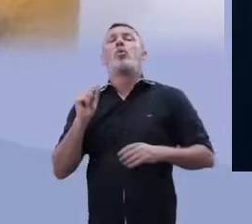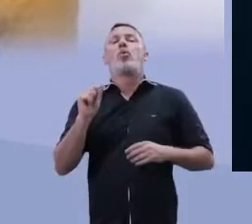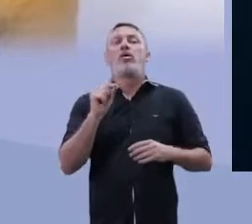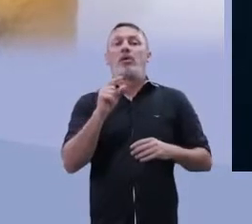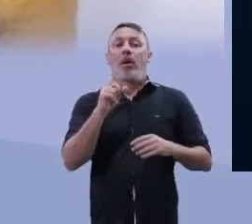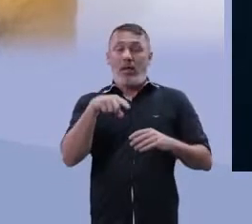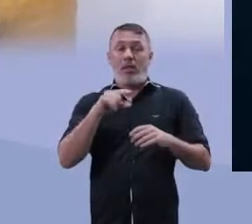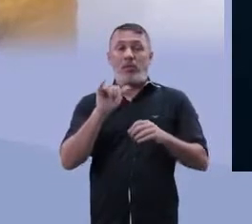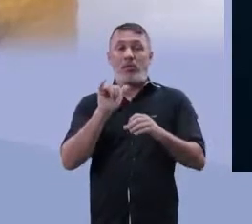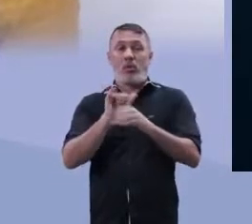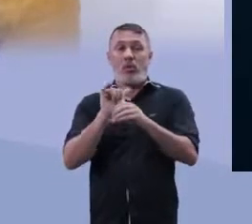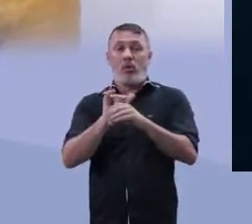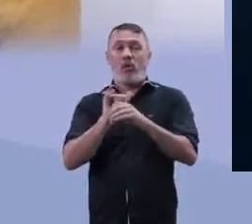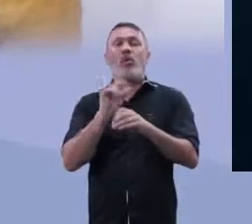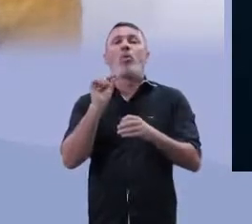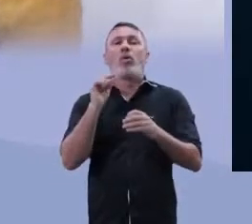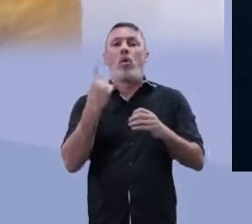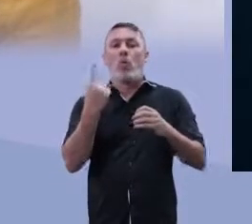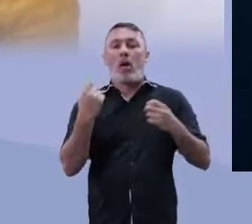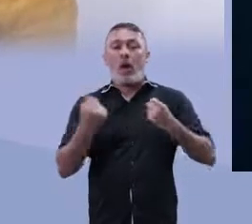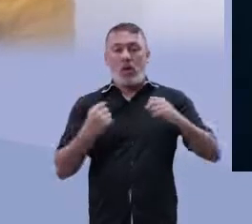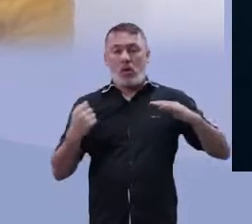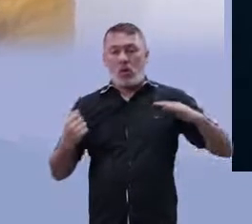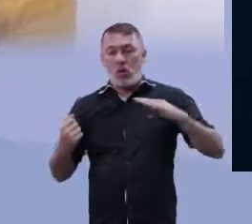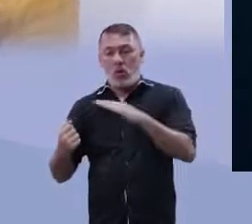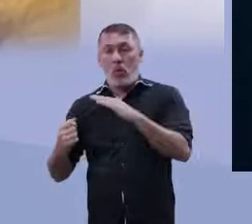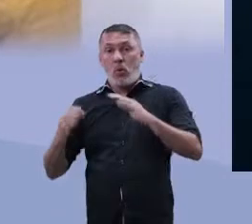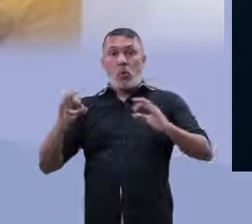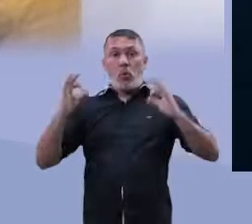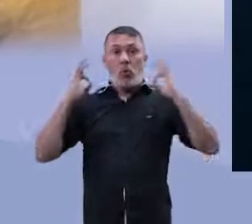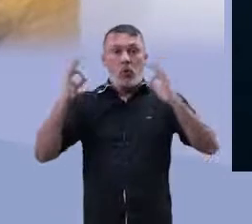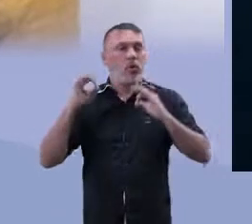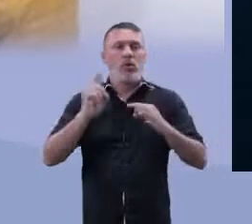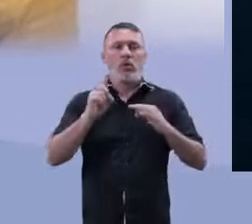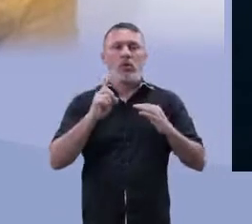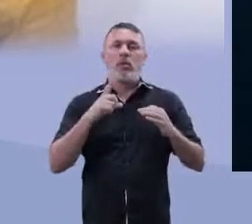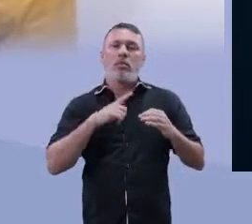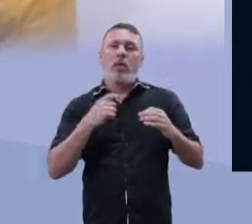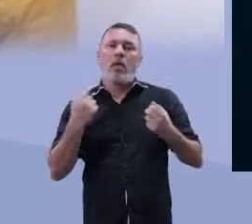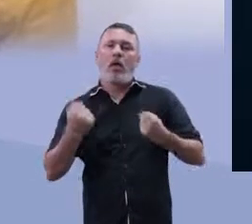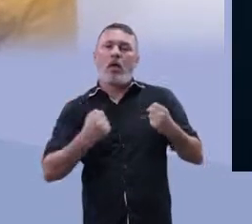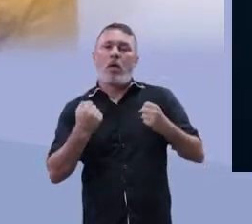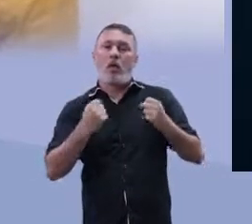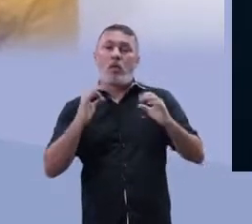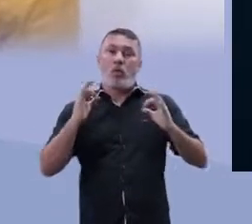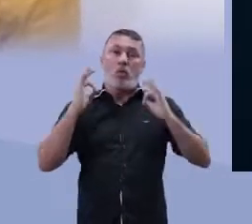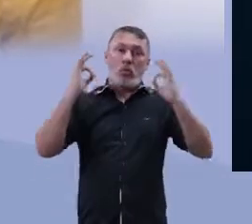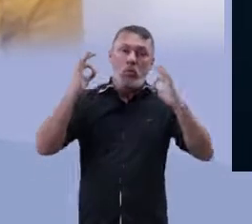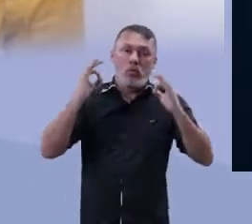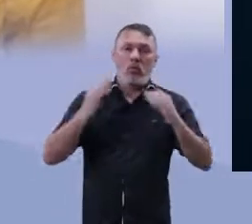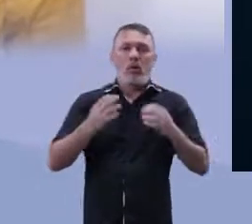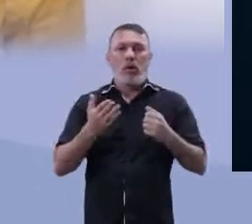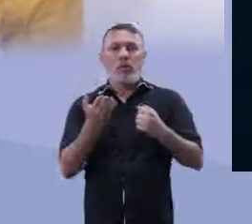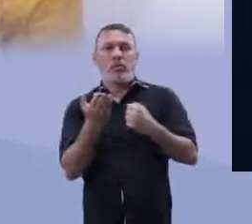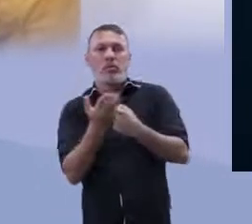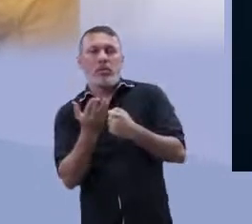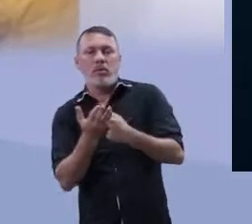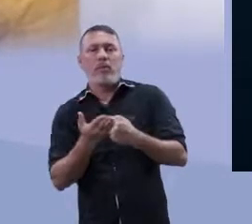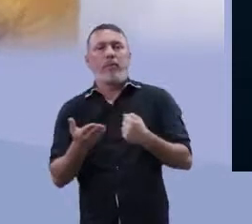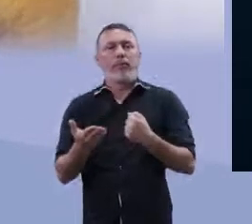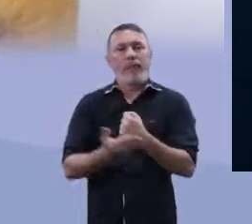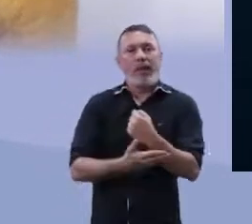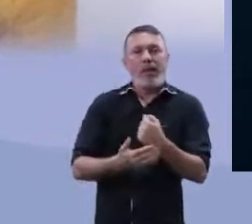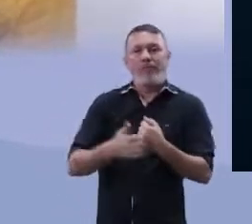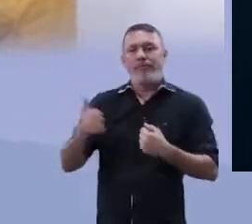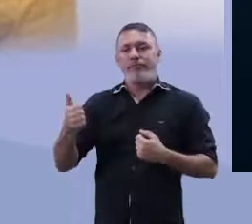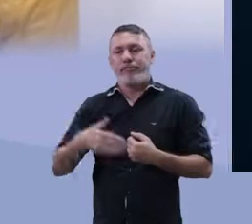O toyotismo ele faz parte desse contexto de terceira revolução industrial. A partir dos anos 80, é a